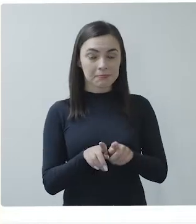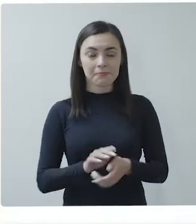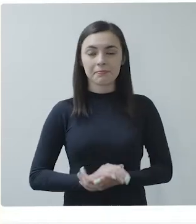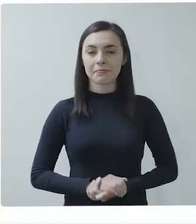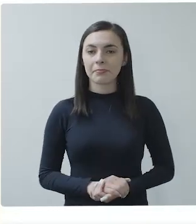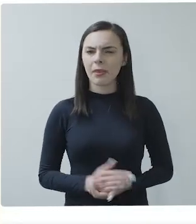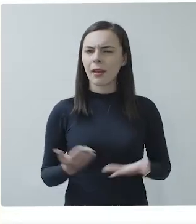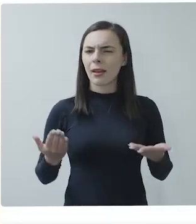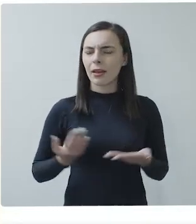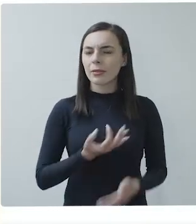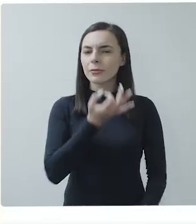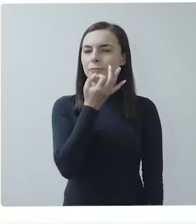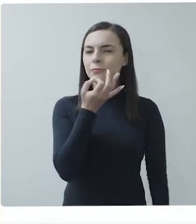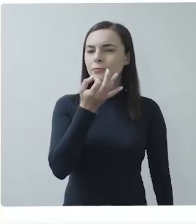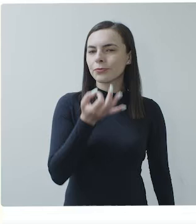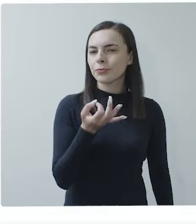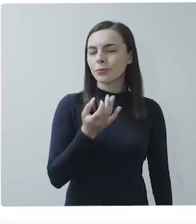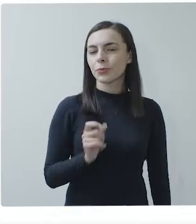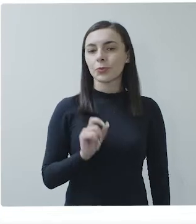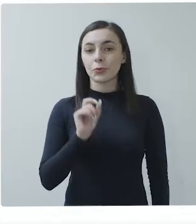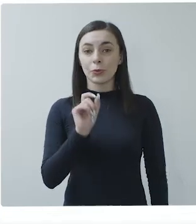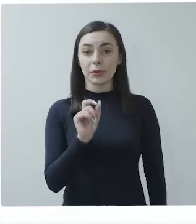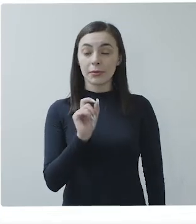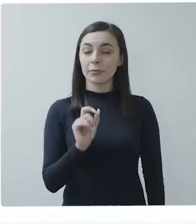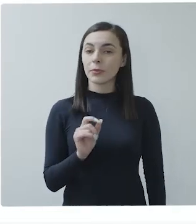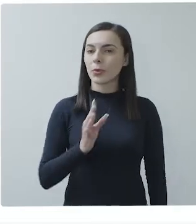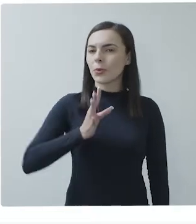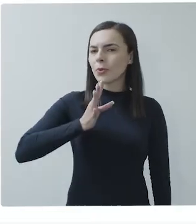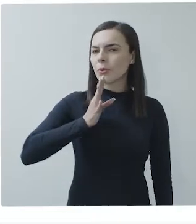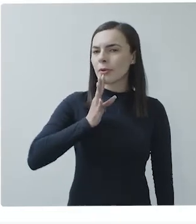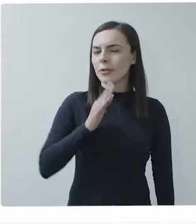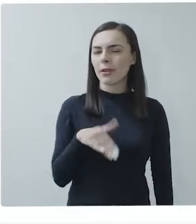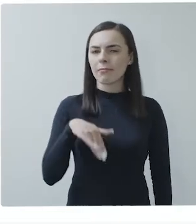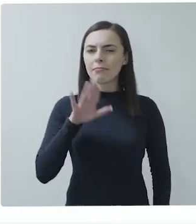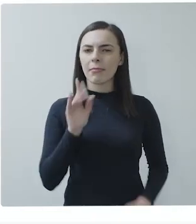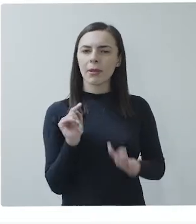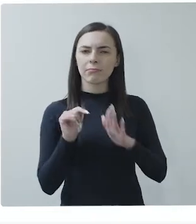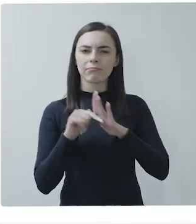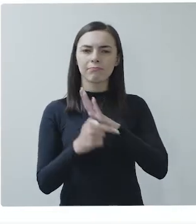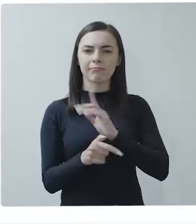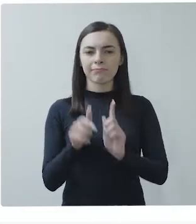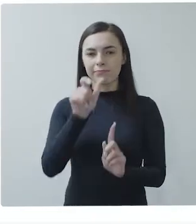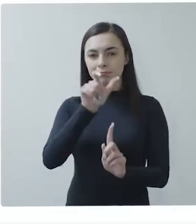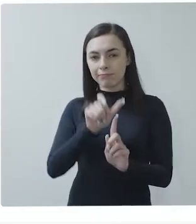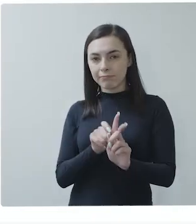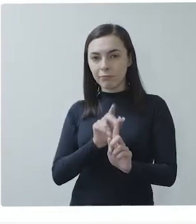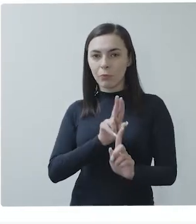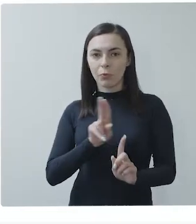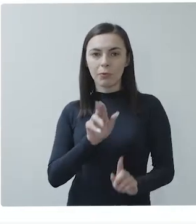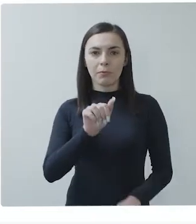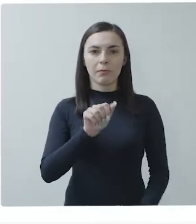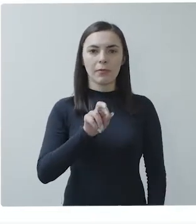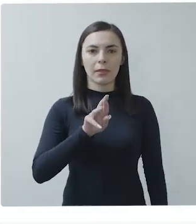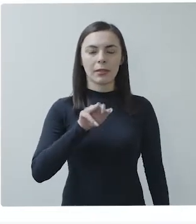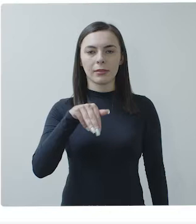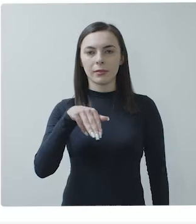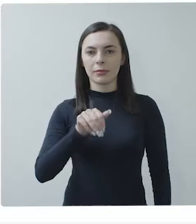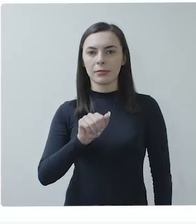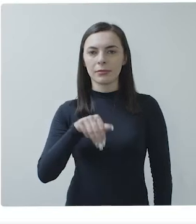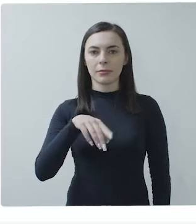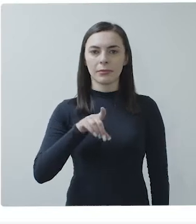Então agora eu vou sugerir a gente para que a gente possa conhecer um pouquinho mais sobre esse personagem, o